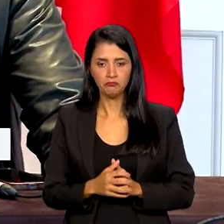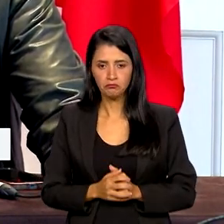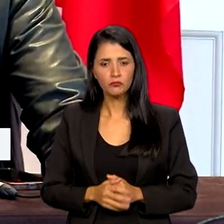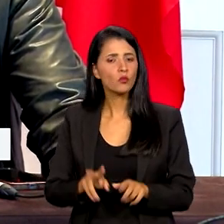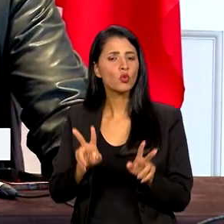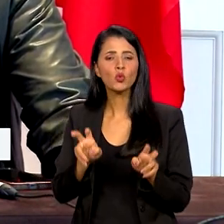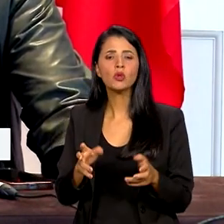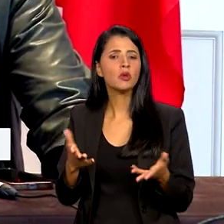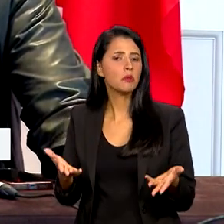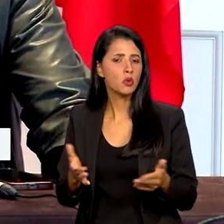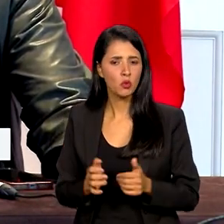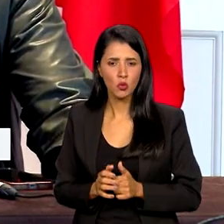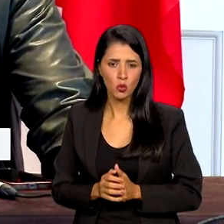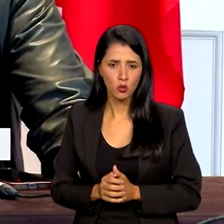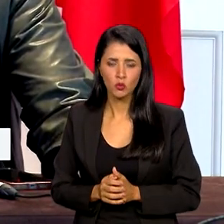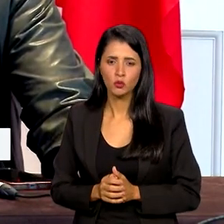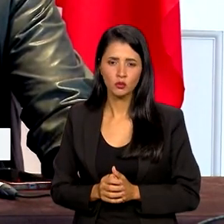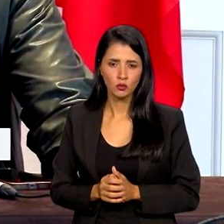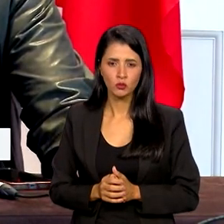foi